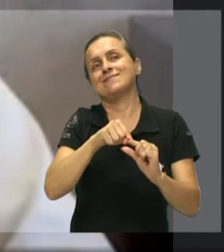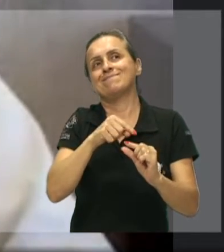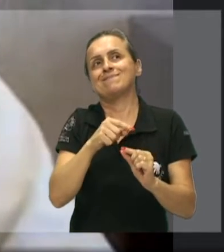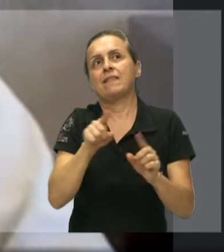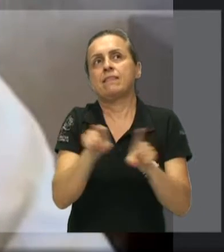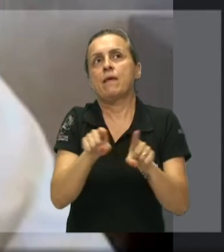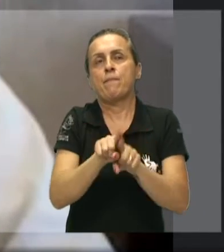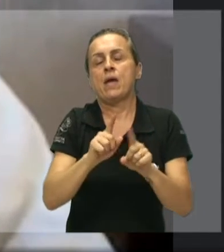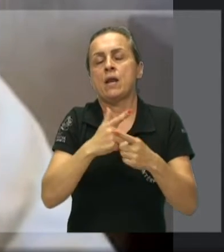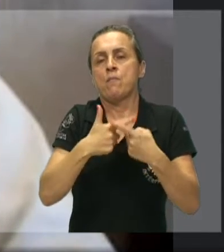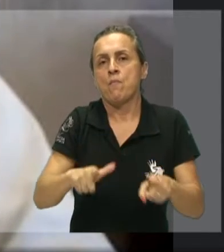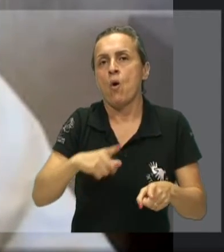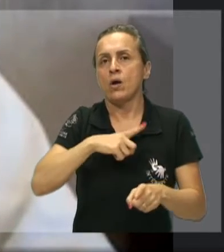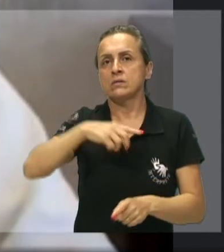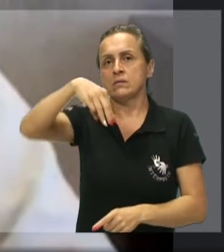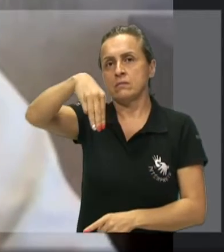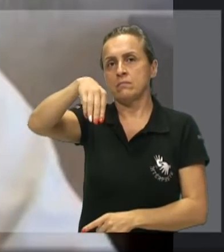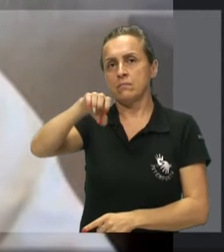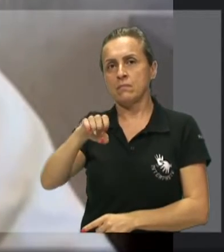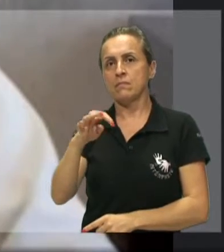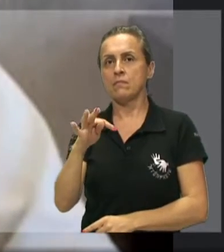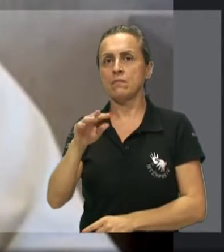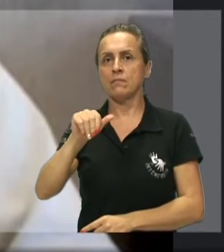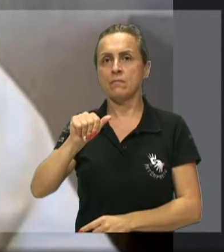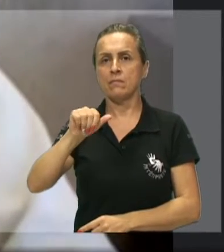nem linfonodal, até que é uma coisa meio